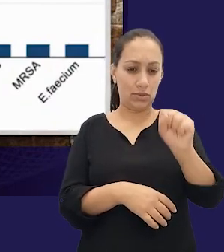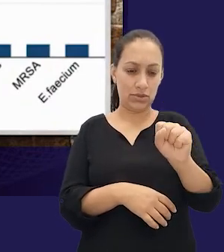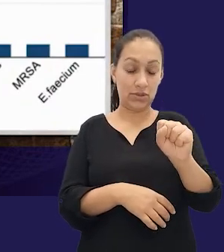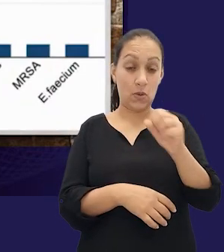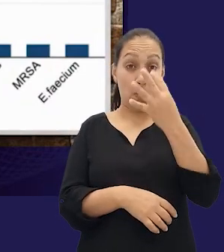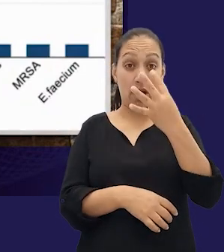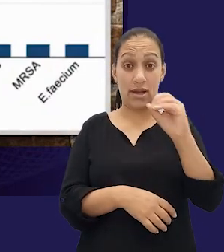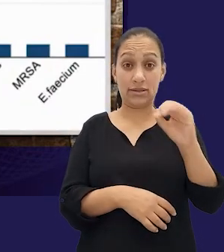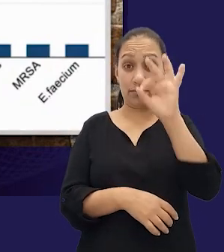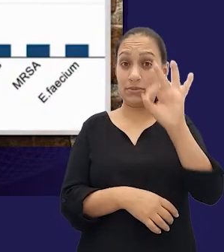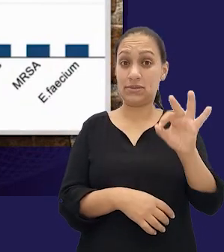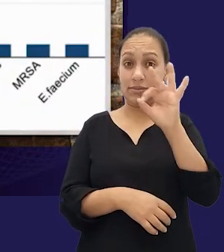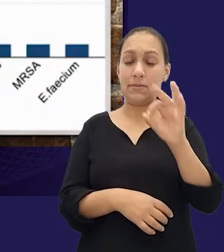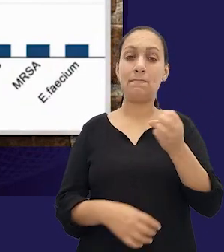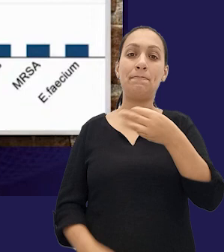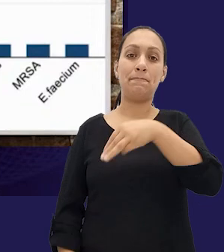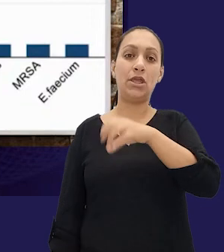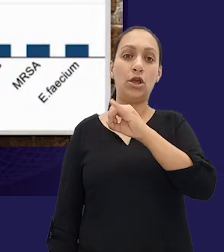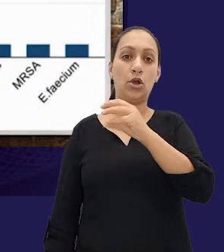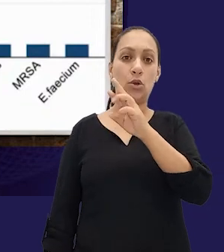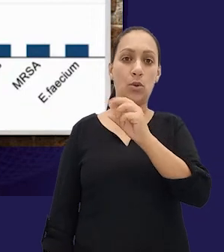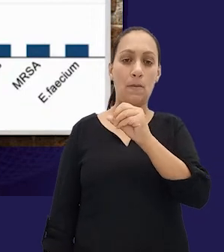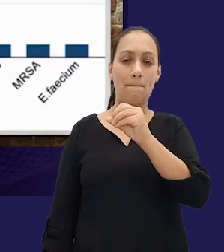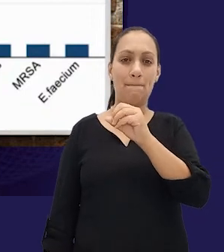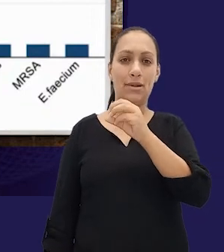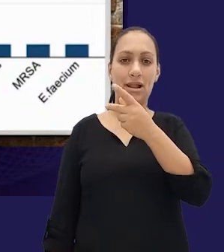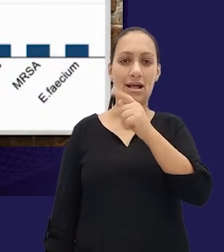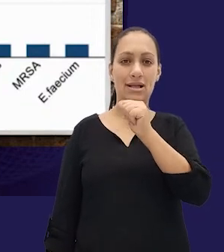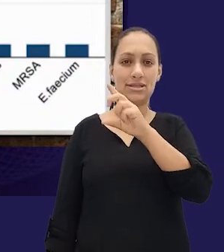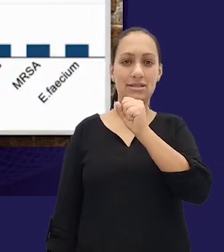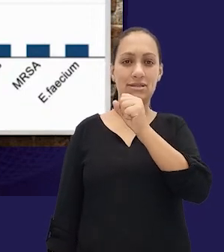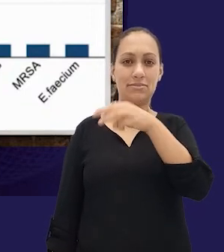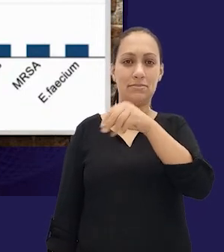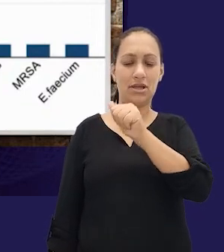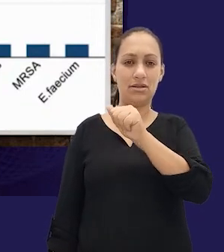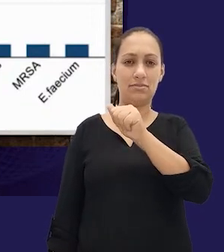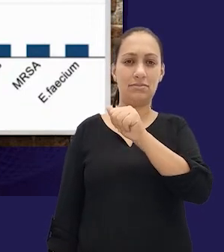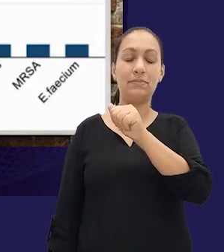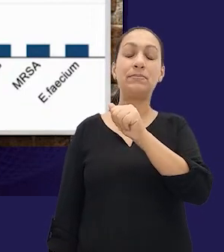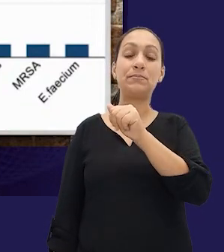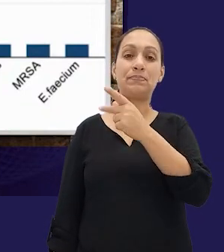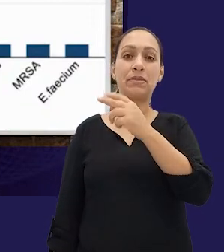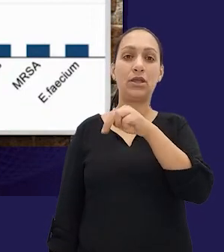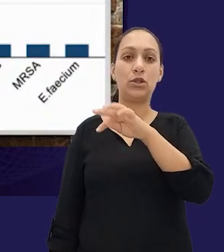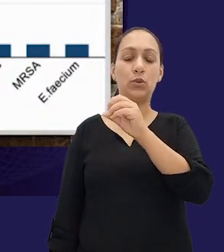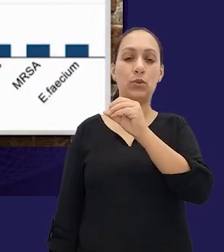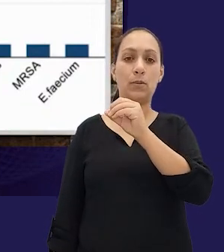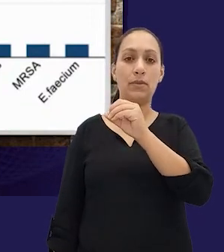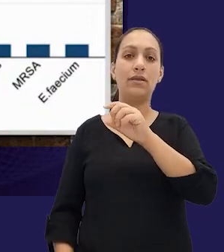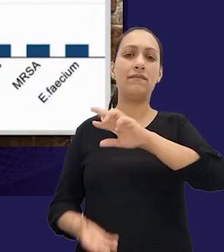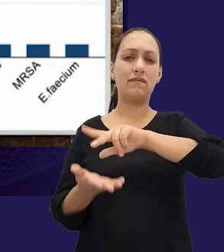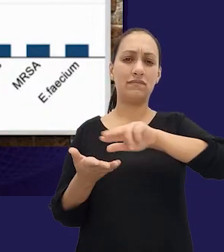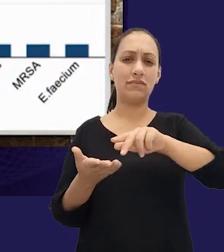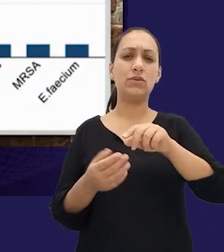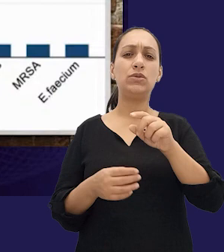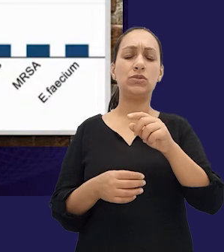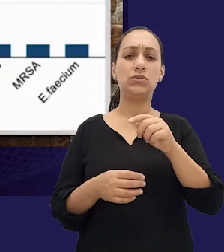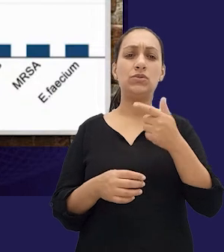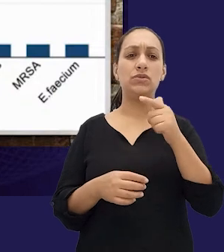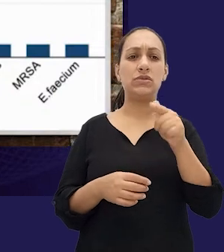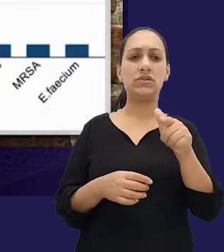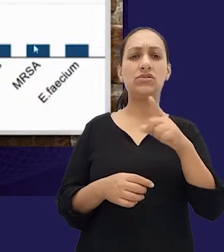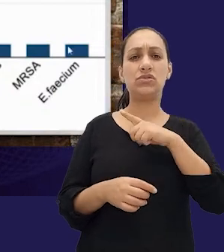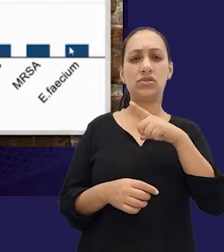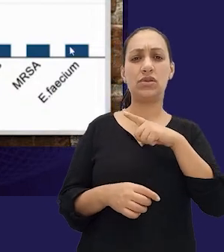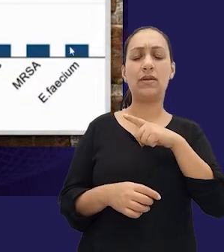Mycoplasma pneumoniae e 10, um pouquinho mais, eram Pseudomonas aeruginosa, cerca também de 10% Haemophilus influenza